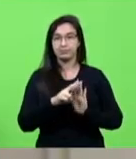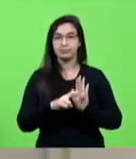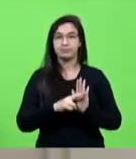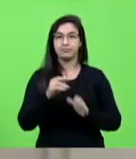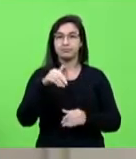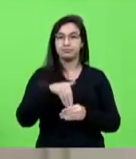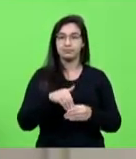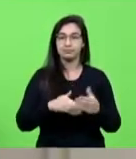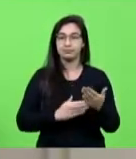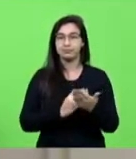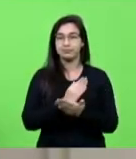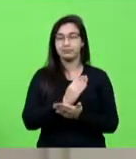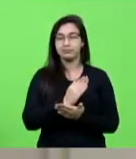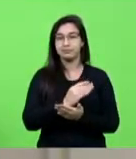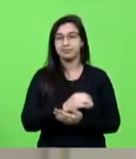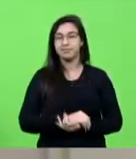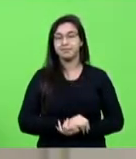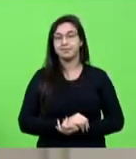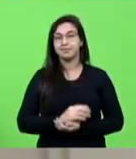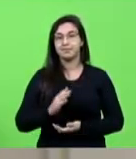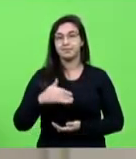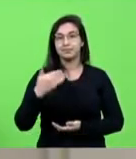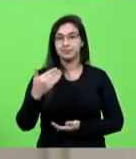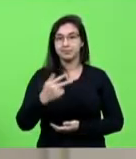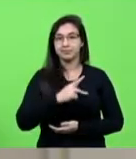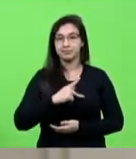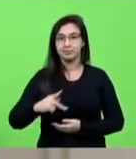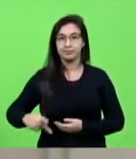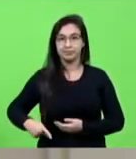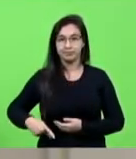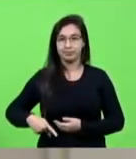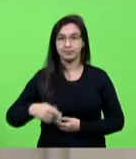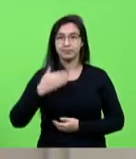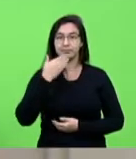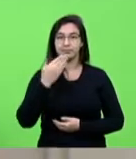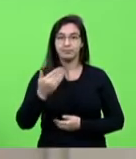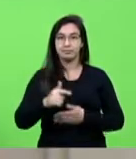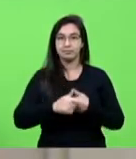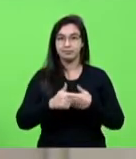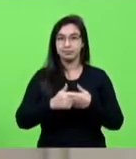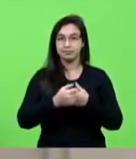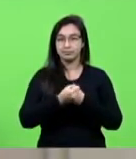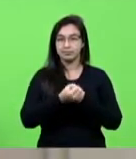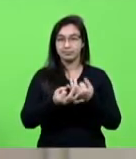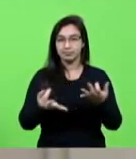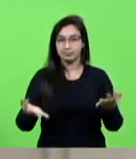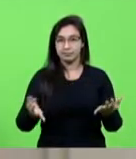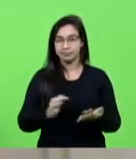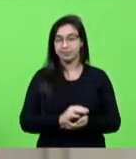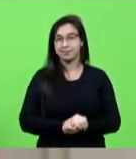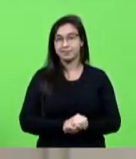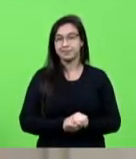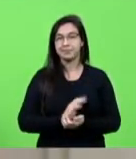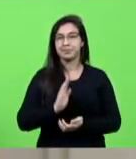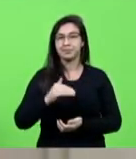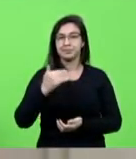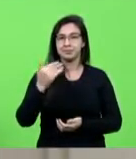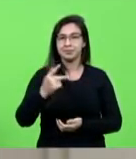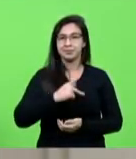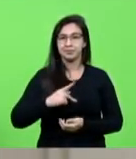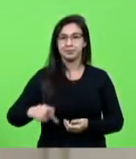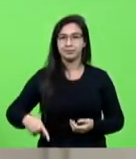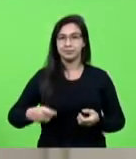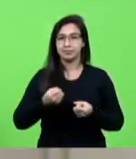aprovada. Expediente, o senhor presidente solicitou que se procedesse à distribuição. Ato contínuo, o senhor presidente procedeu ao lançamento